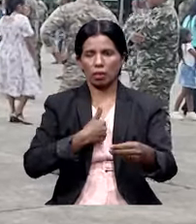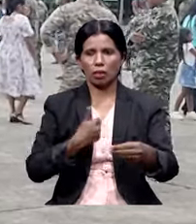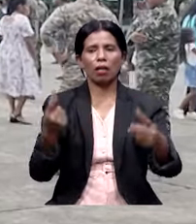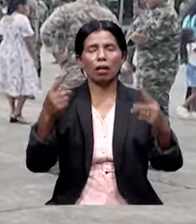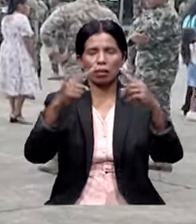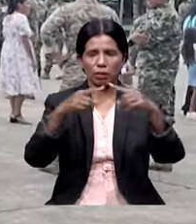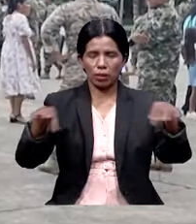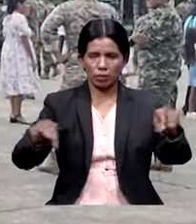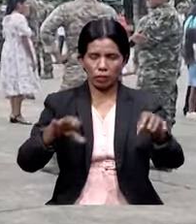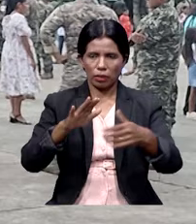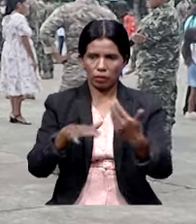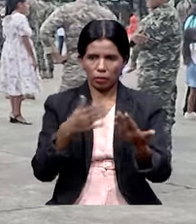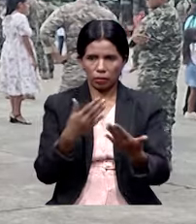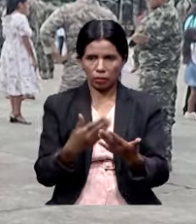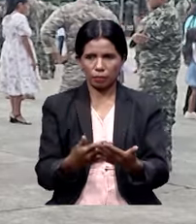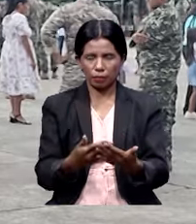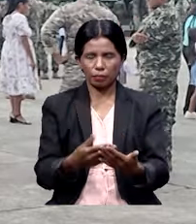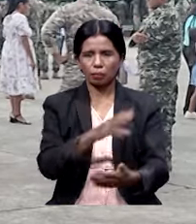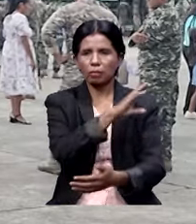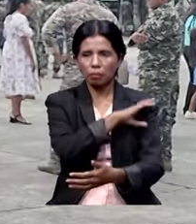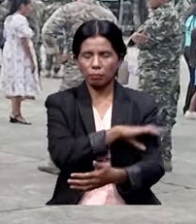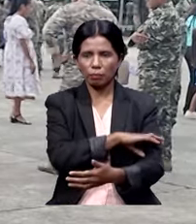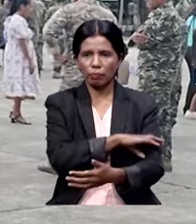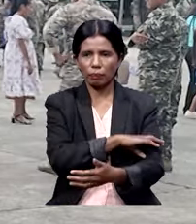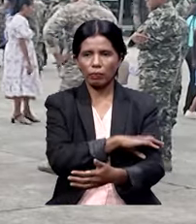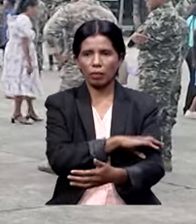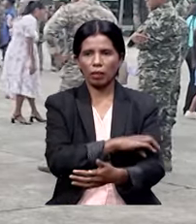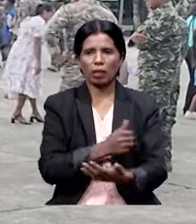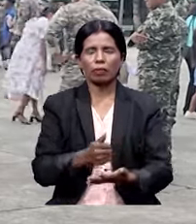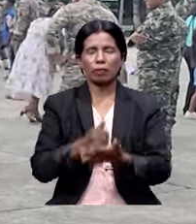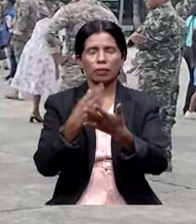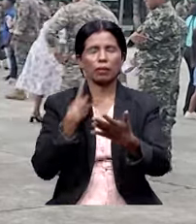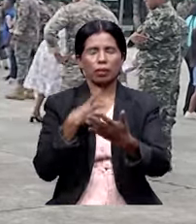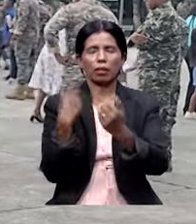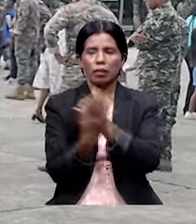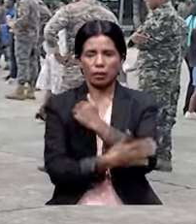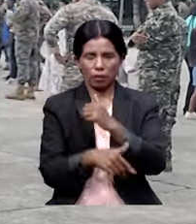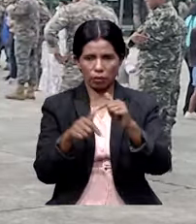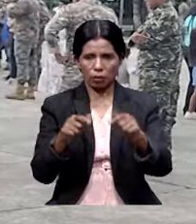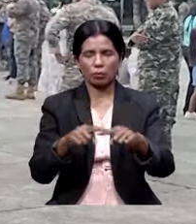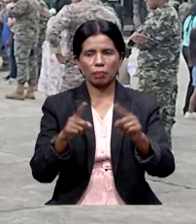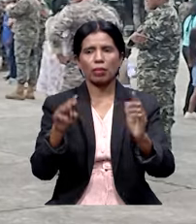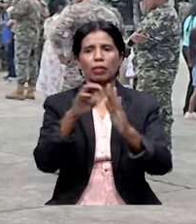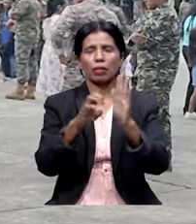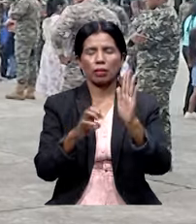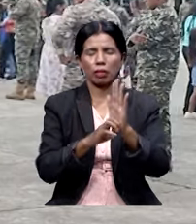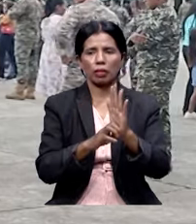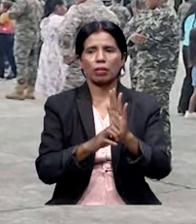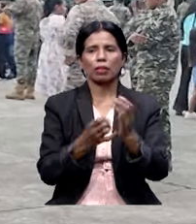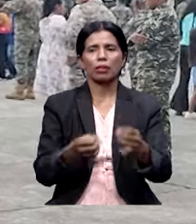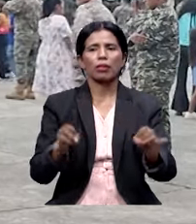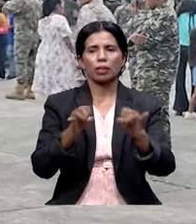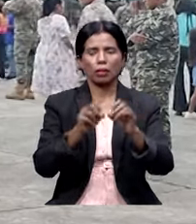ne han ba defesa ka bele defendi tenia sua verdade me be sta luka sti so ne nemo